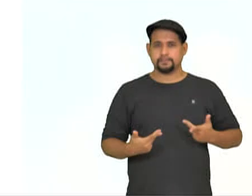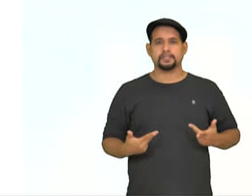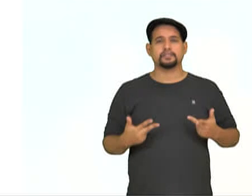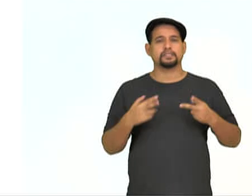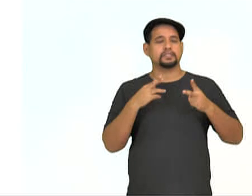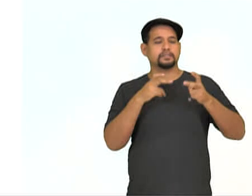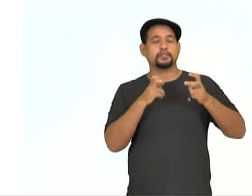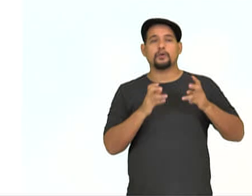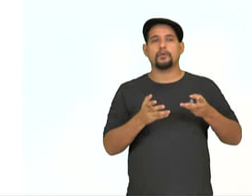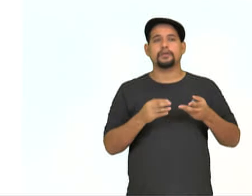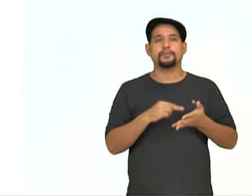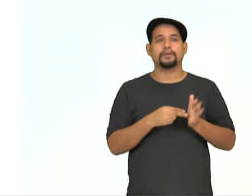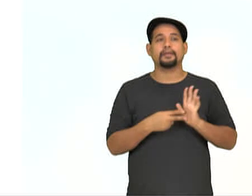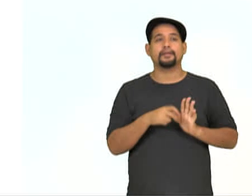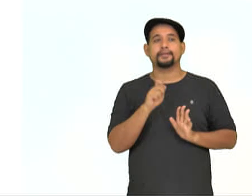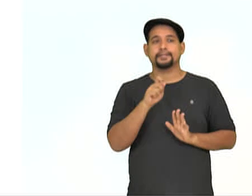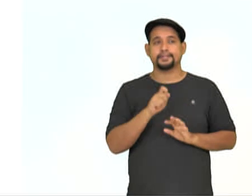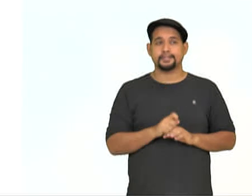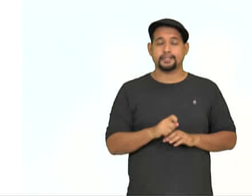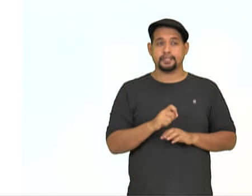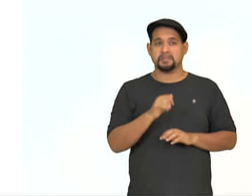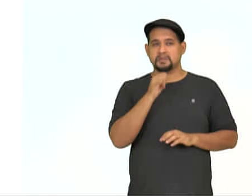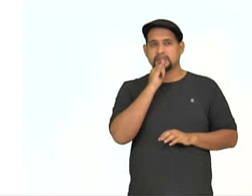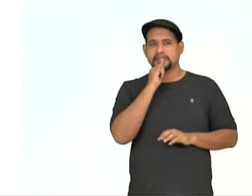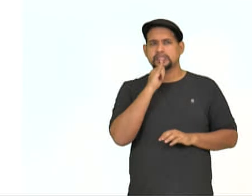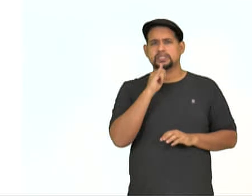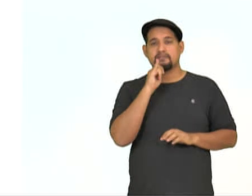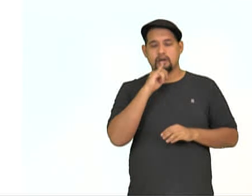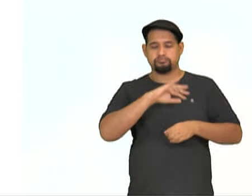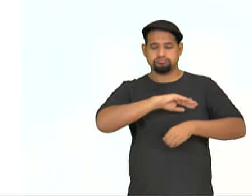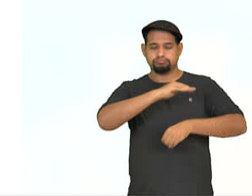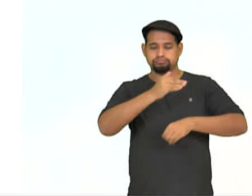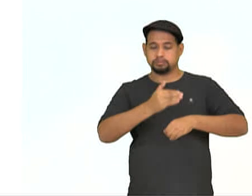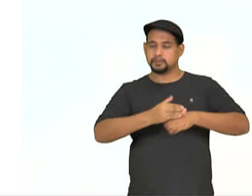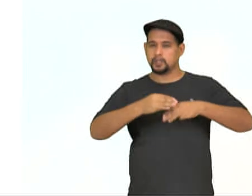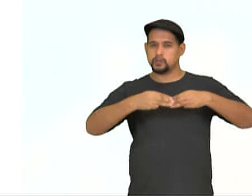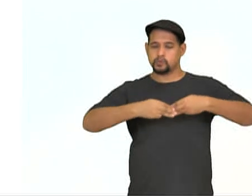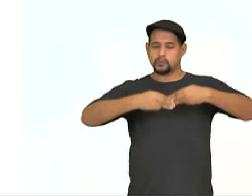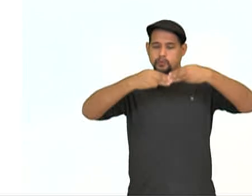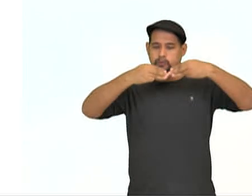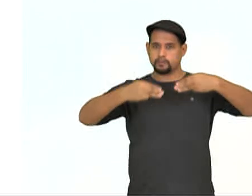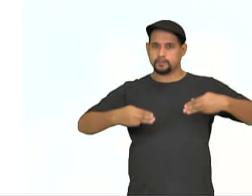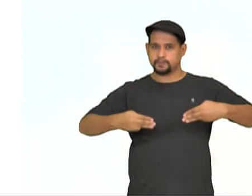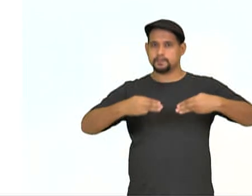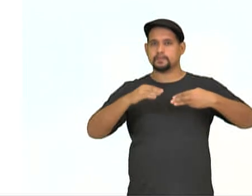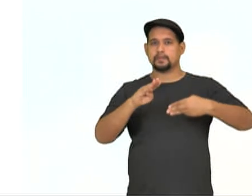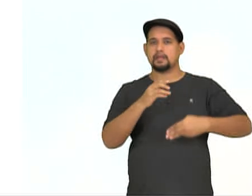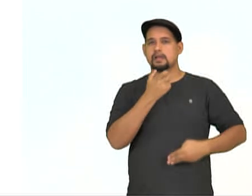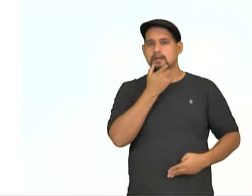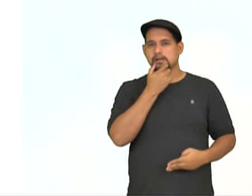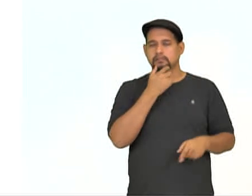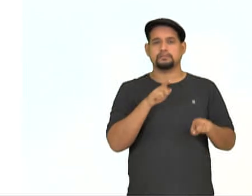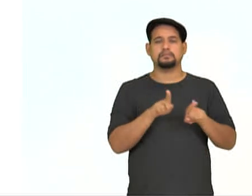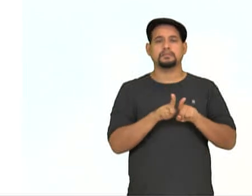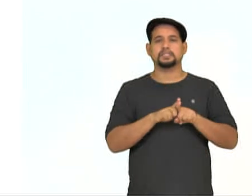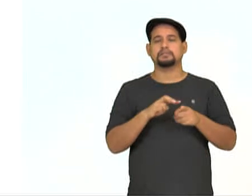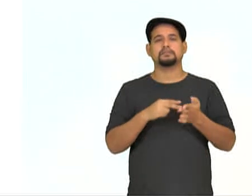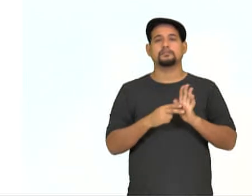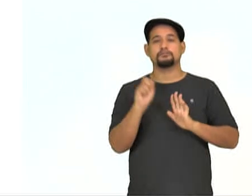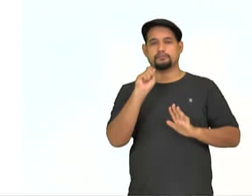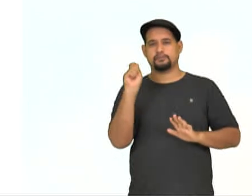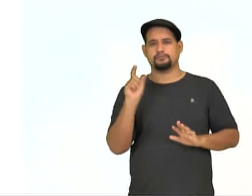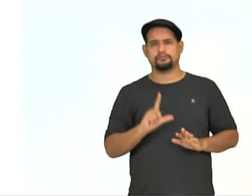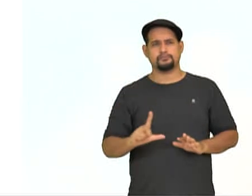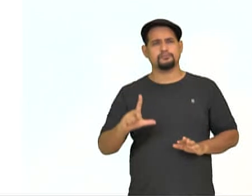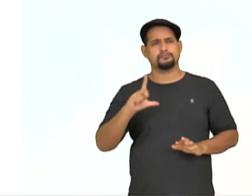vemos aqui para frente uma tumba também, está lá no Museu Britânico de Londres, e nós vemos que exatamente a atuação do azul. O azul aqui já